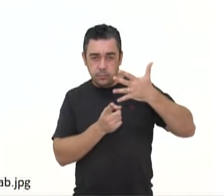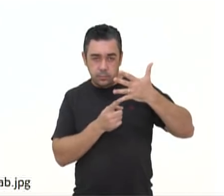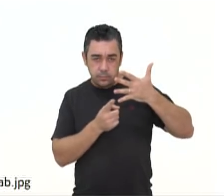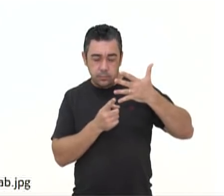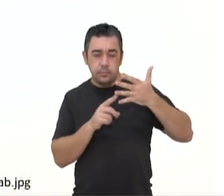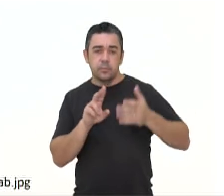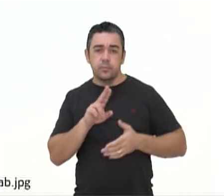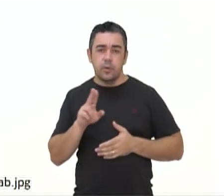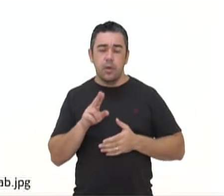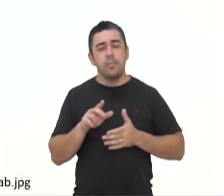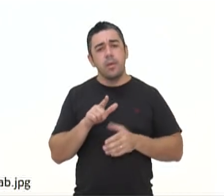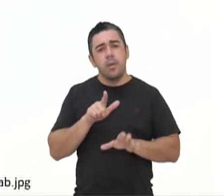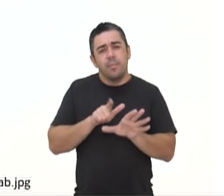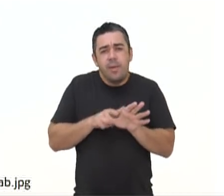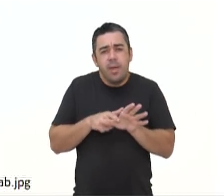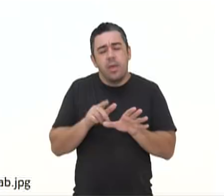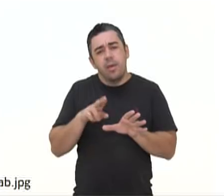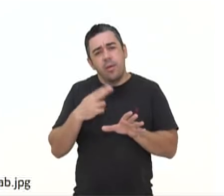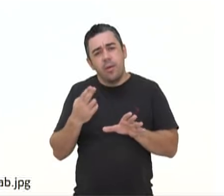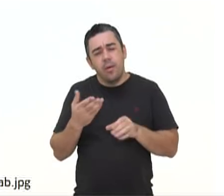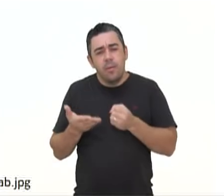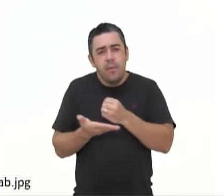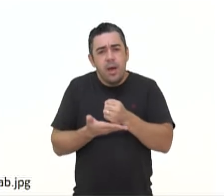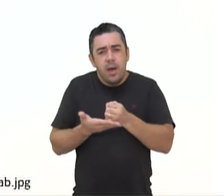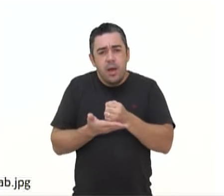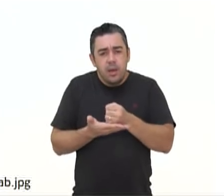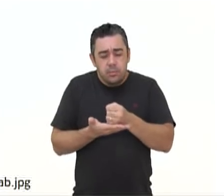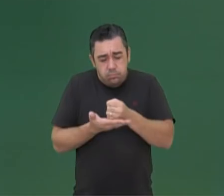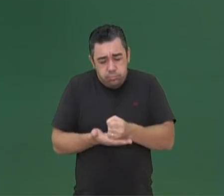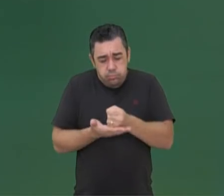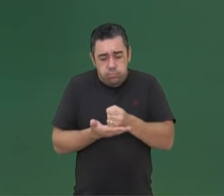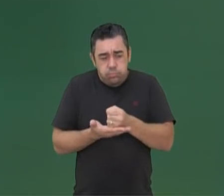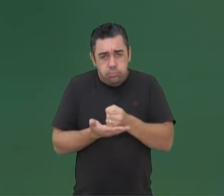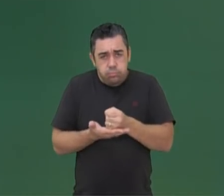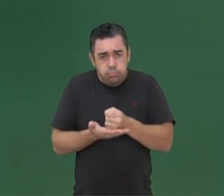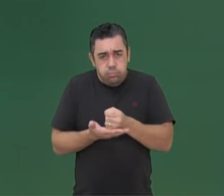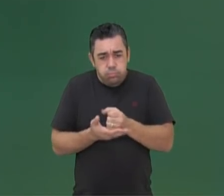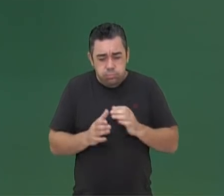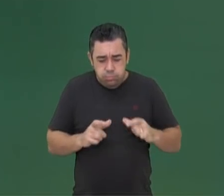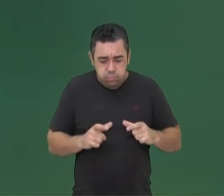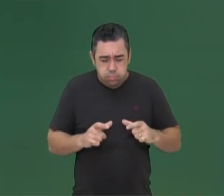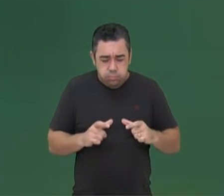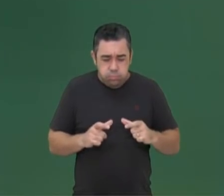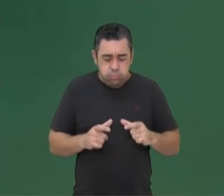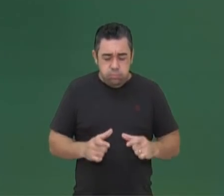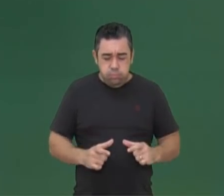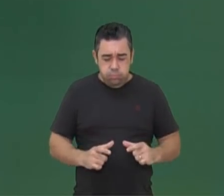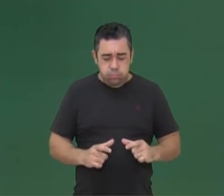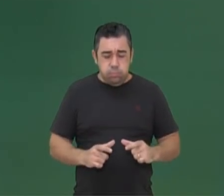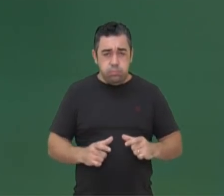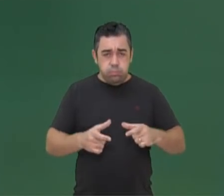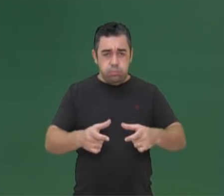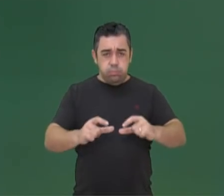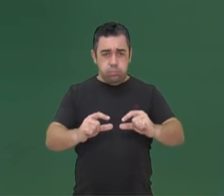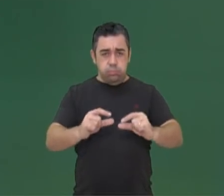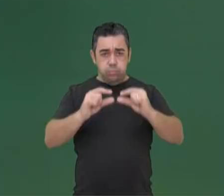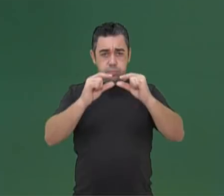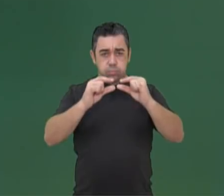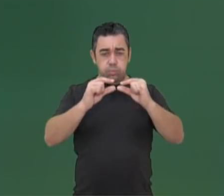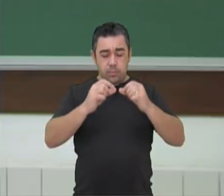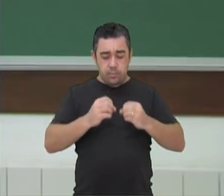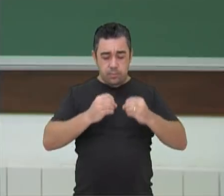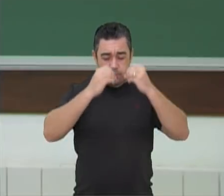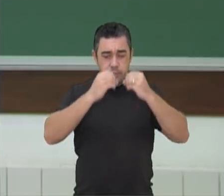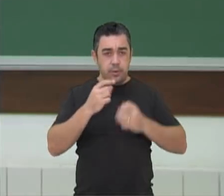de pé ou base. É onde sustenta toda essa maquinaria, todo esse instrumento. Então vamos, já que vocês viram aqui na